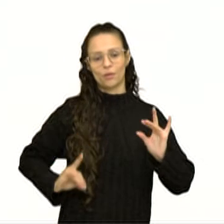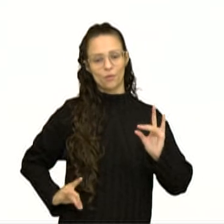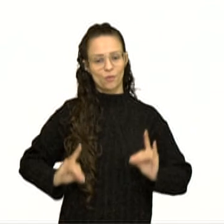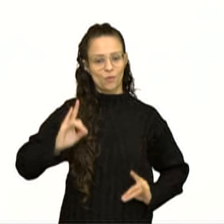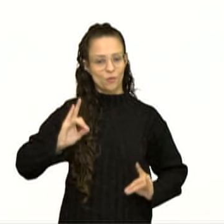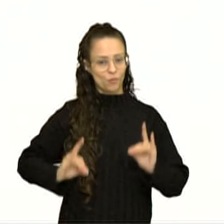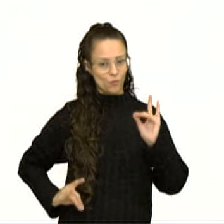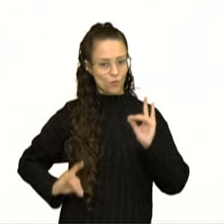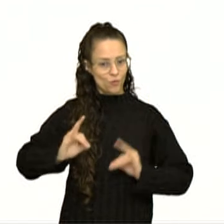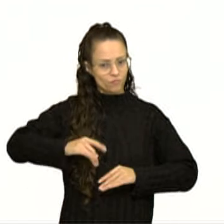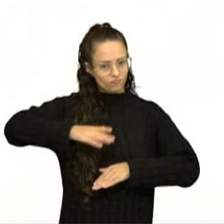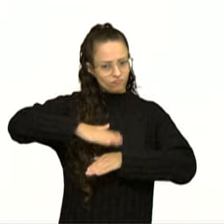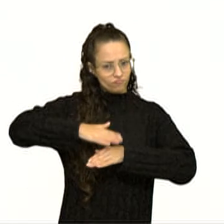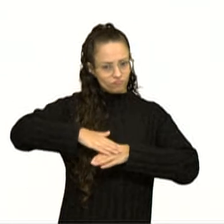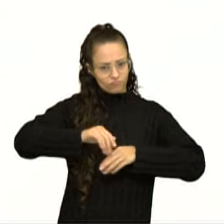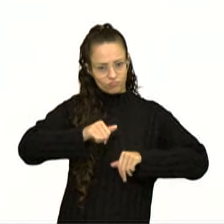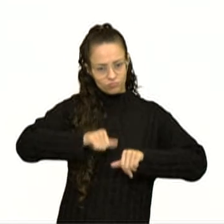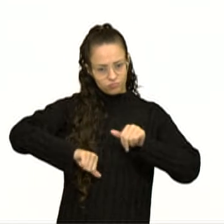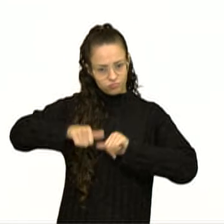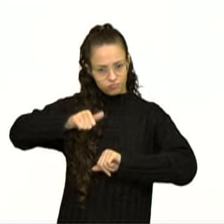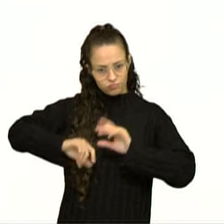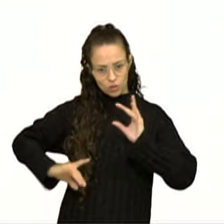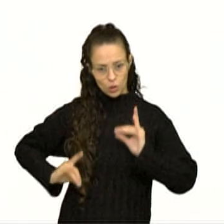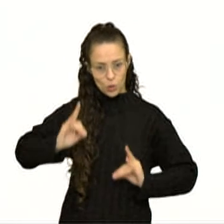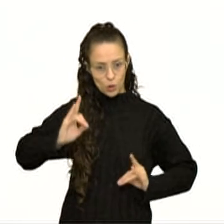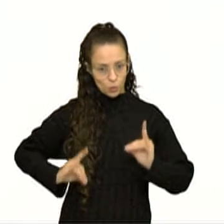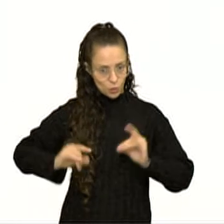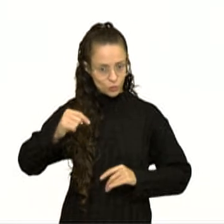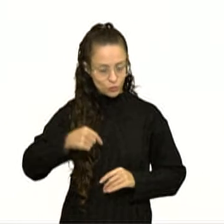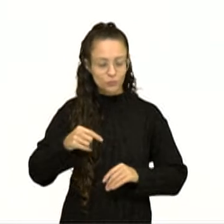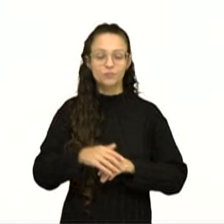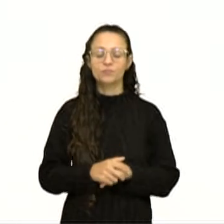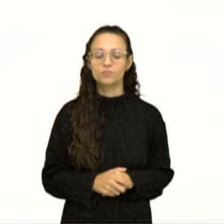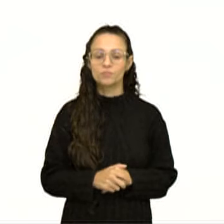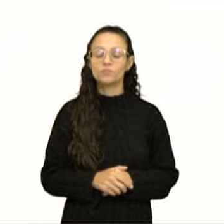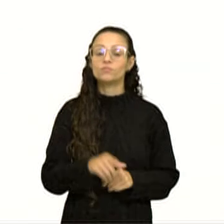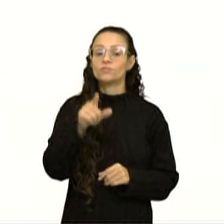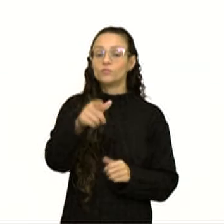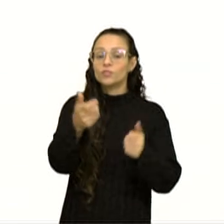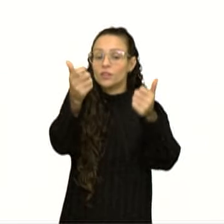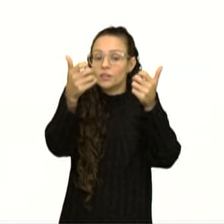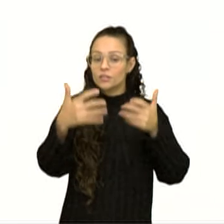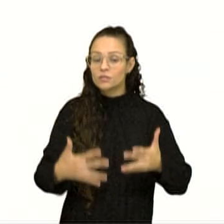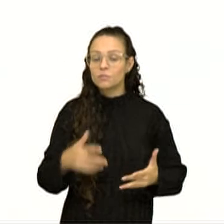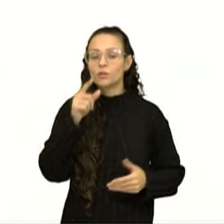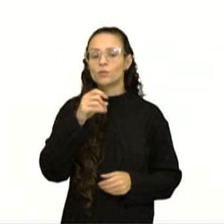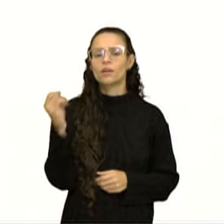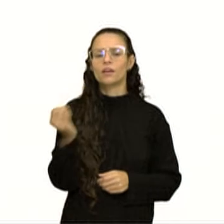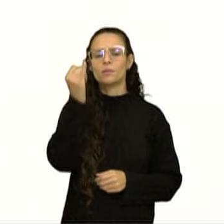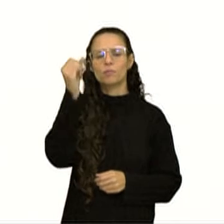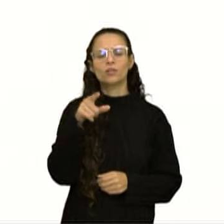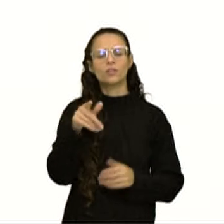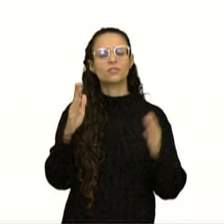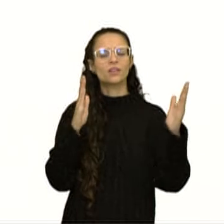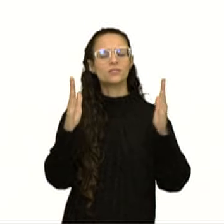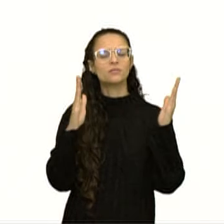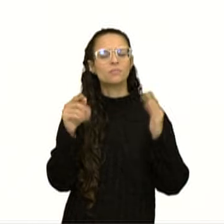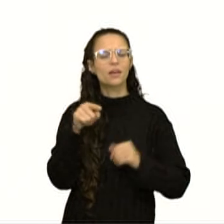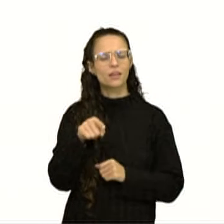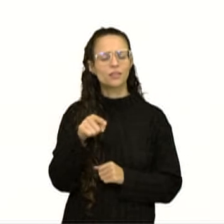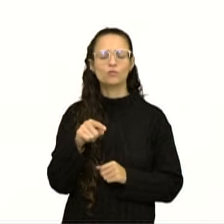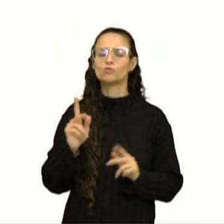estão promovendo, tá? Sistema endócrino em ação. Comenta a importância da puberdade para os